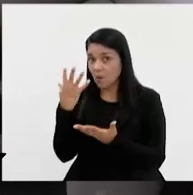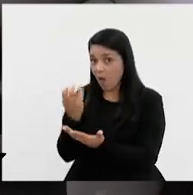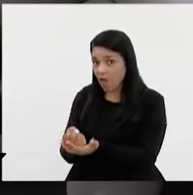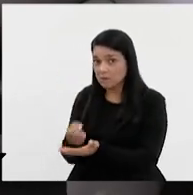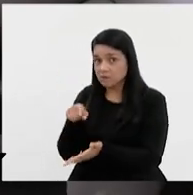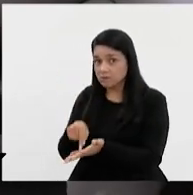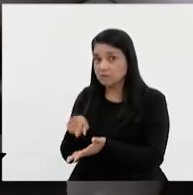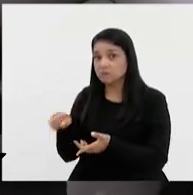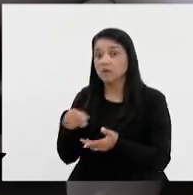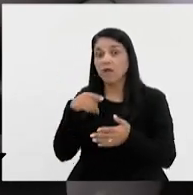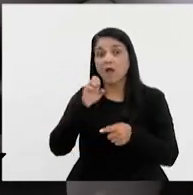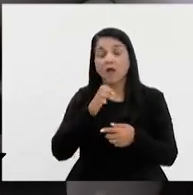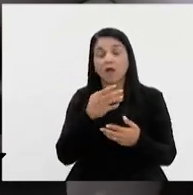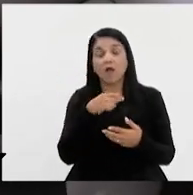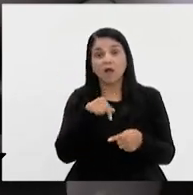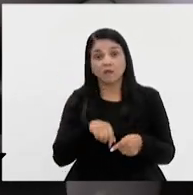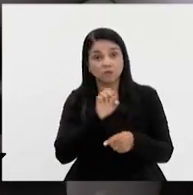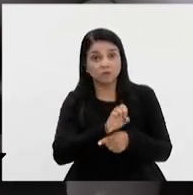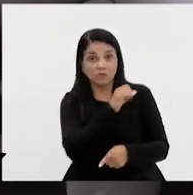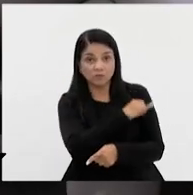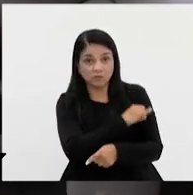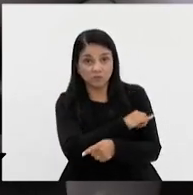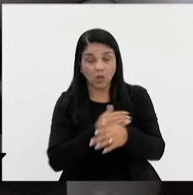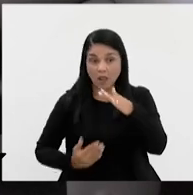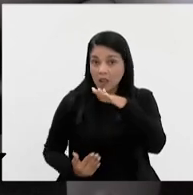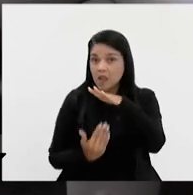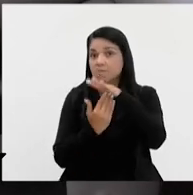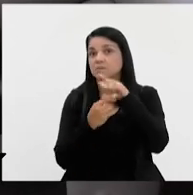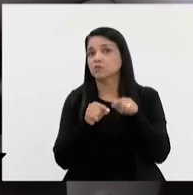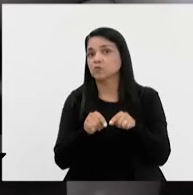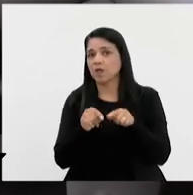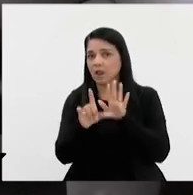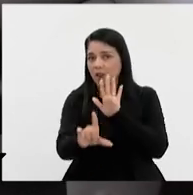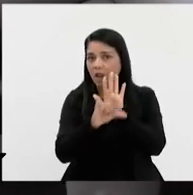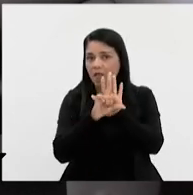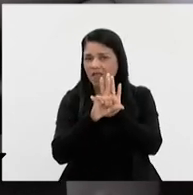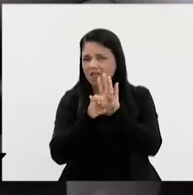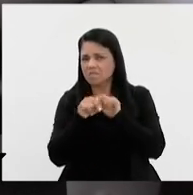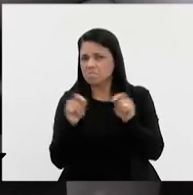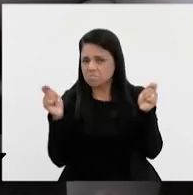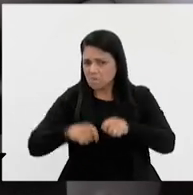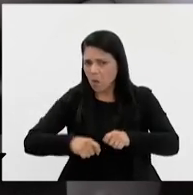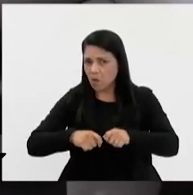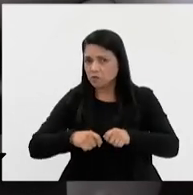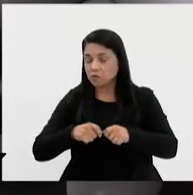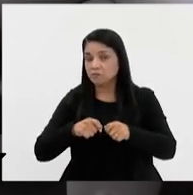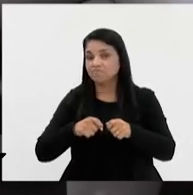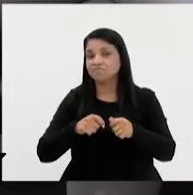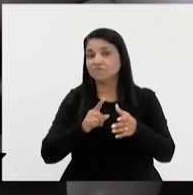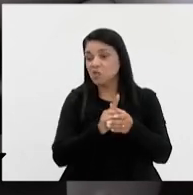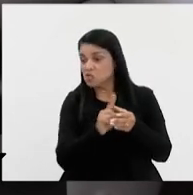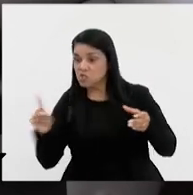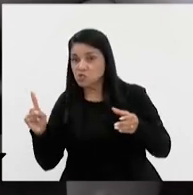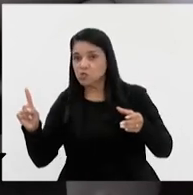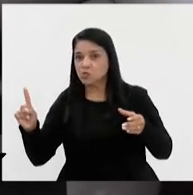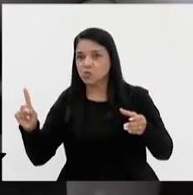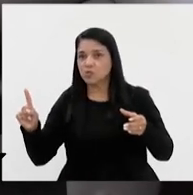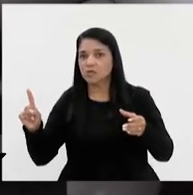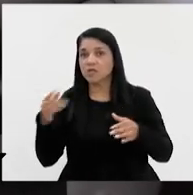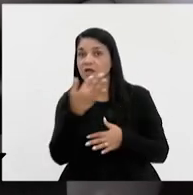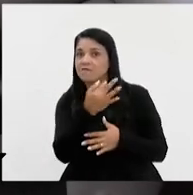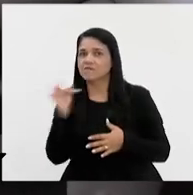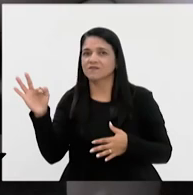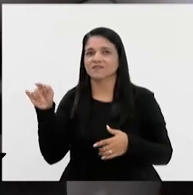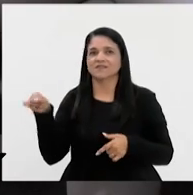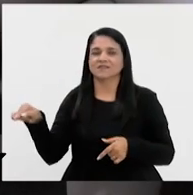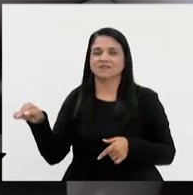adotados no Estado do Rio de Janeiro? No limite, uma legislação desse tipo pode levar até a exclusão das